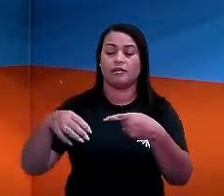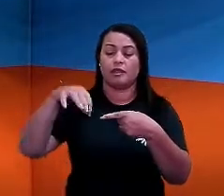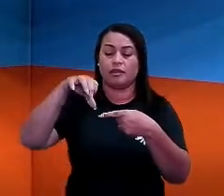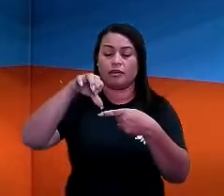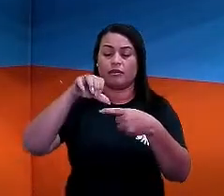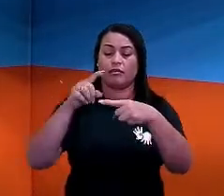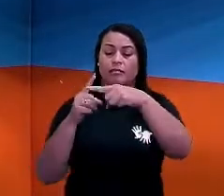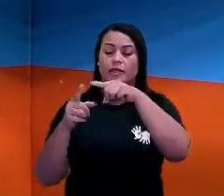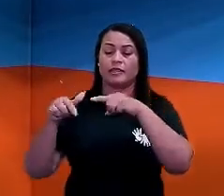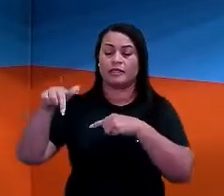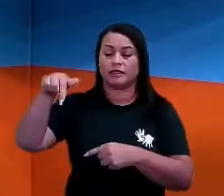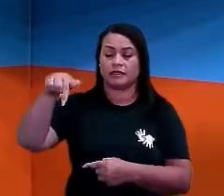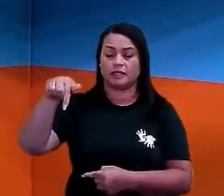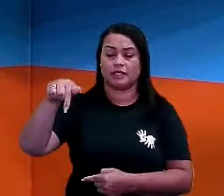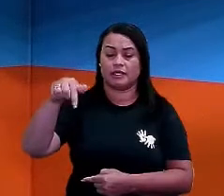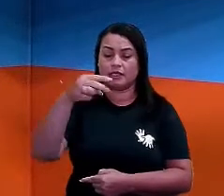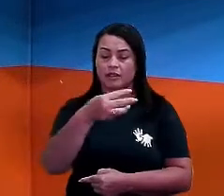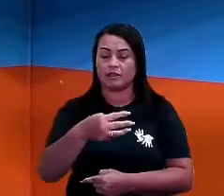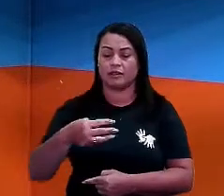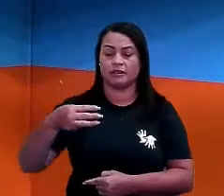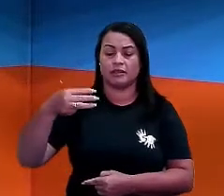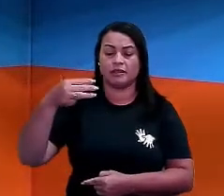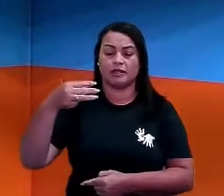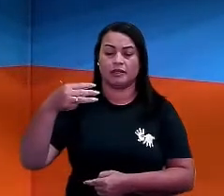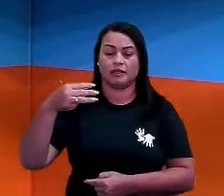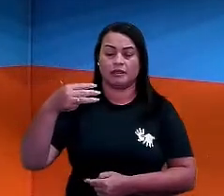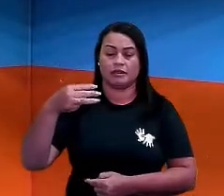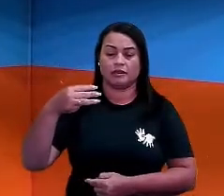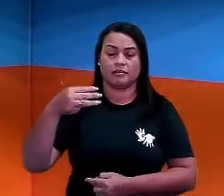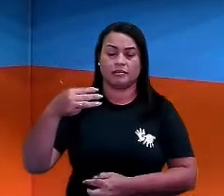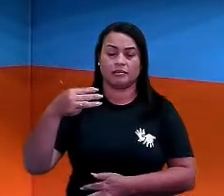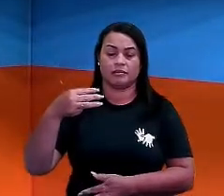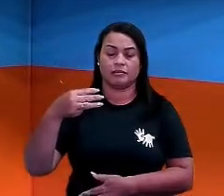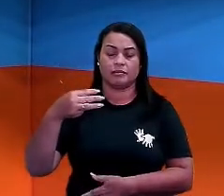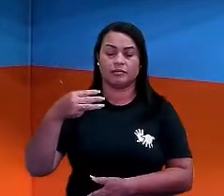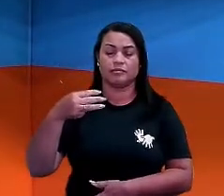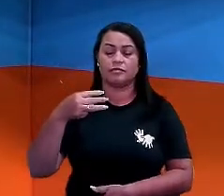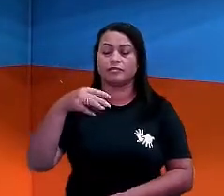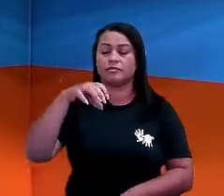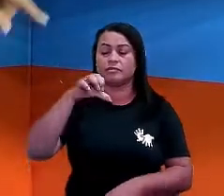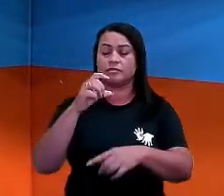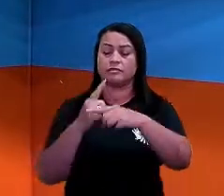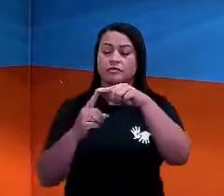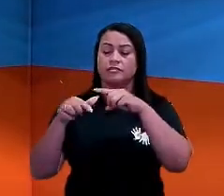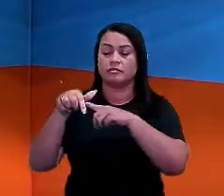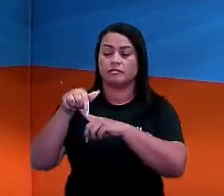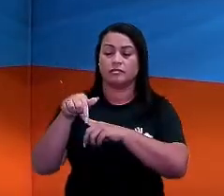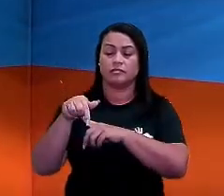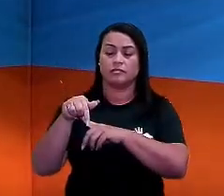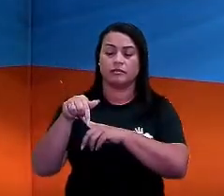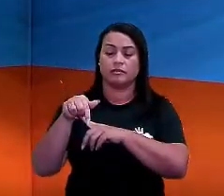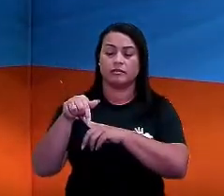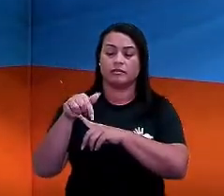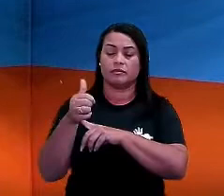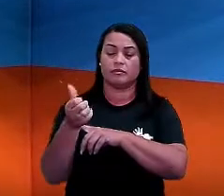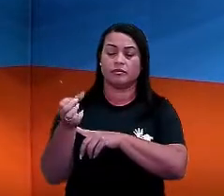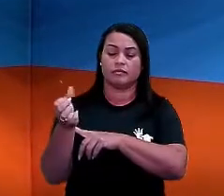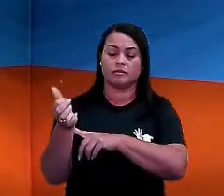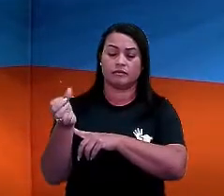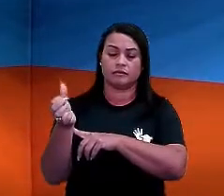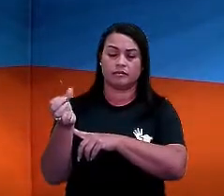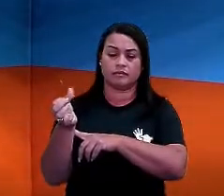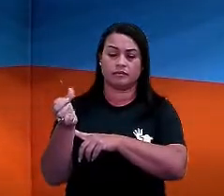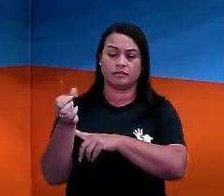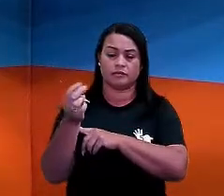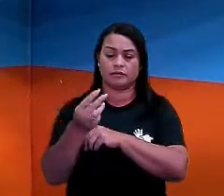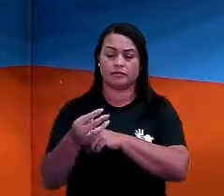Mais 7. Agora eu pego 3 aqui. Pum. 9 mais 7 vai dar 16.